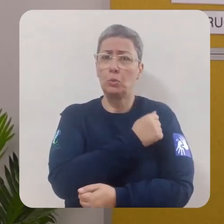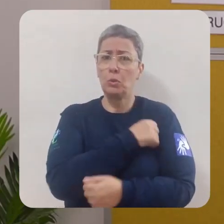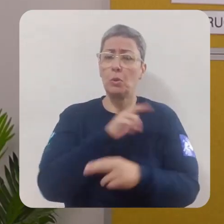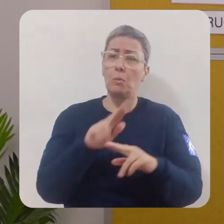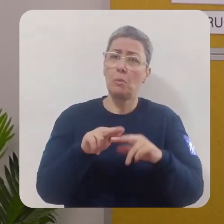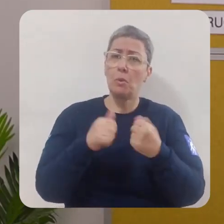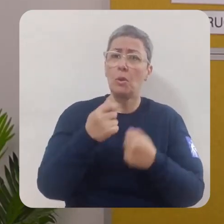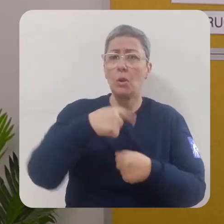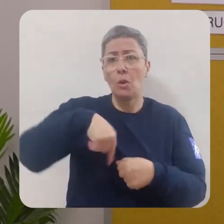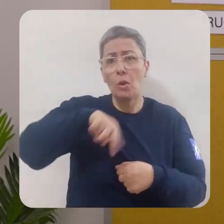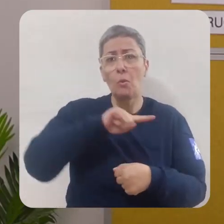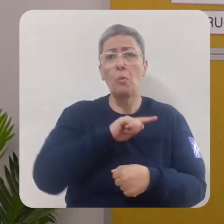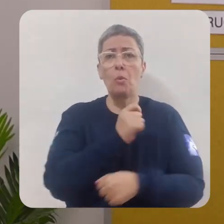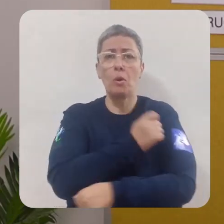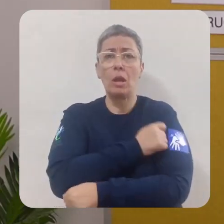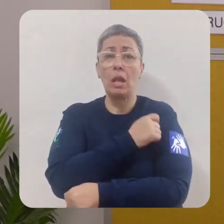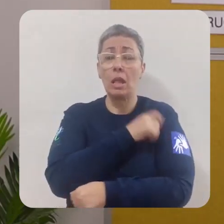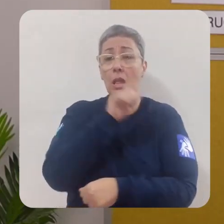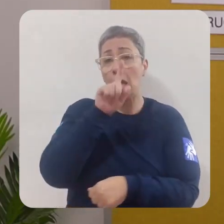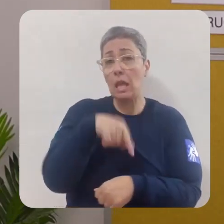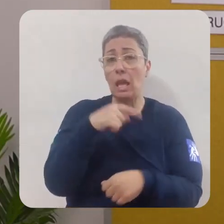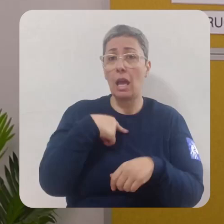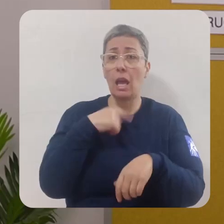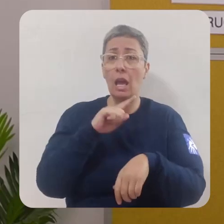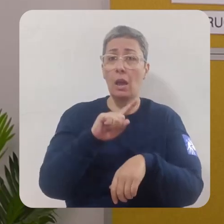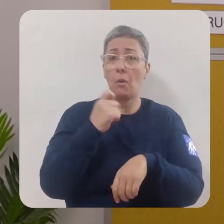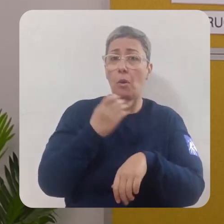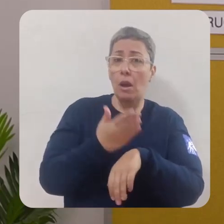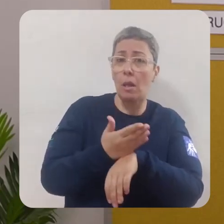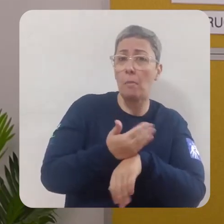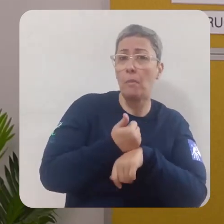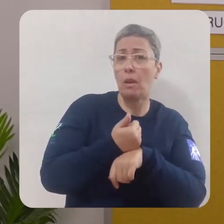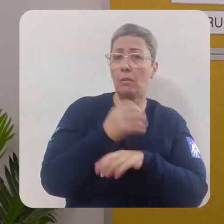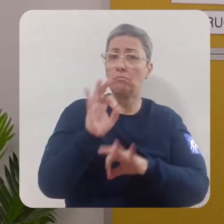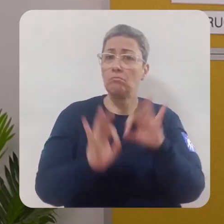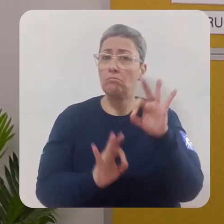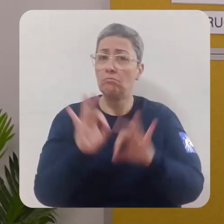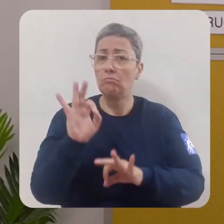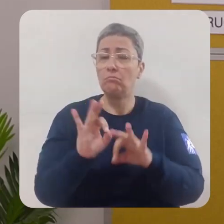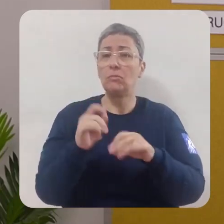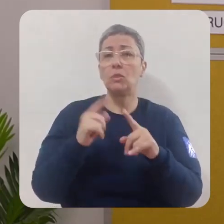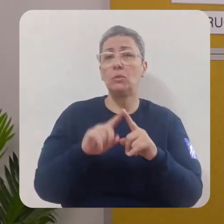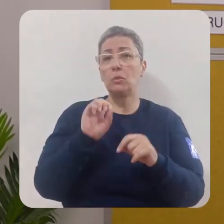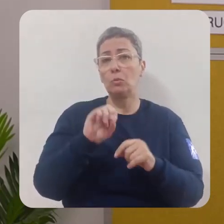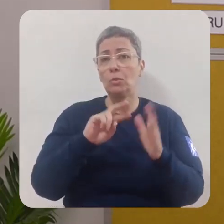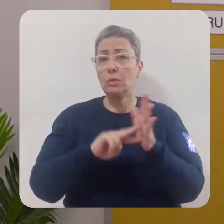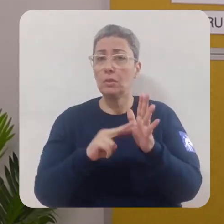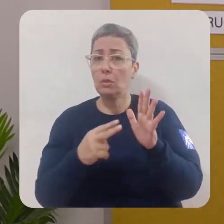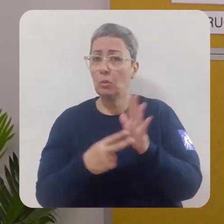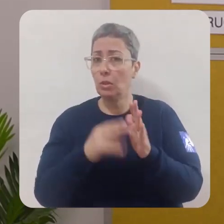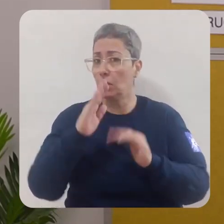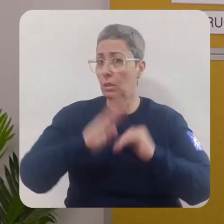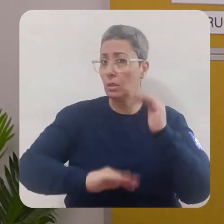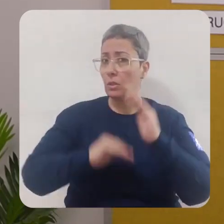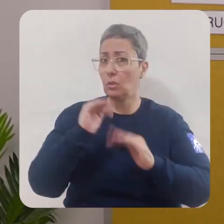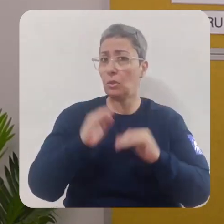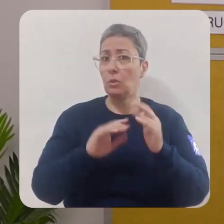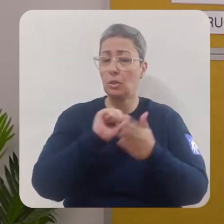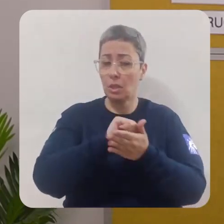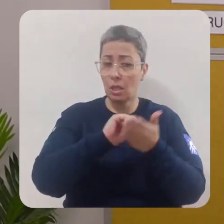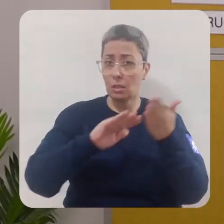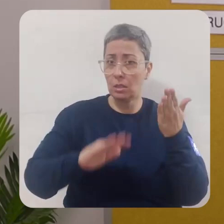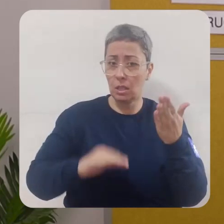E para o educando é o quê? É previsibilidade e organização, ou seja, de atividades que estão